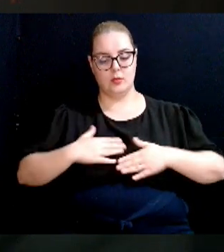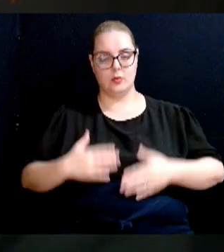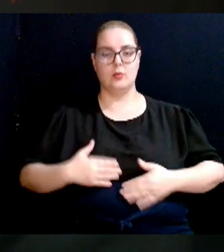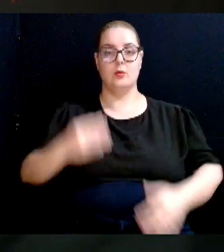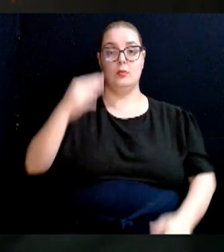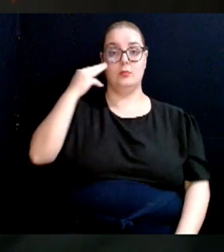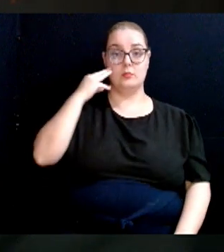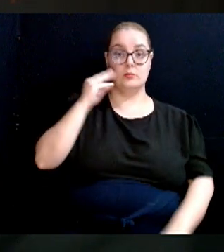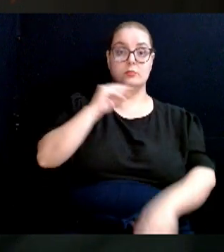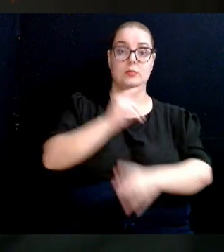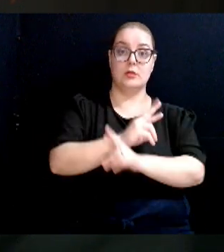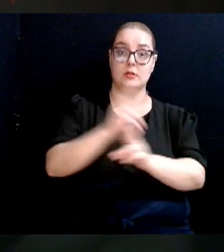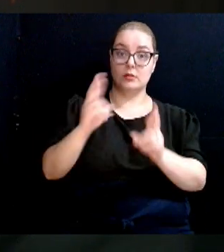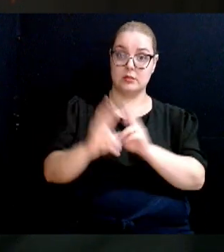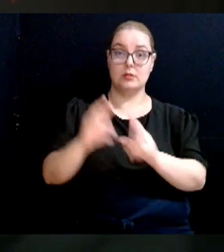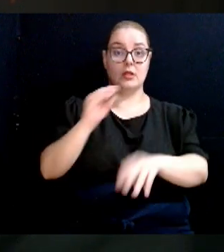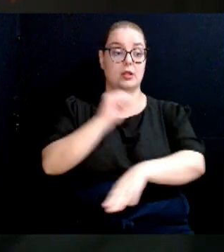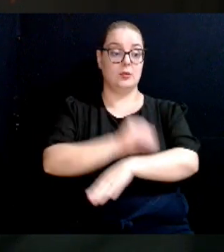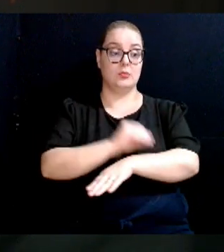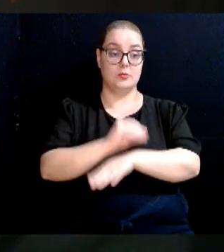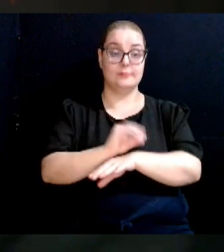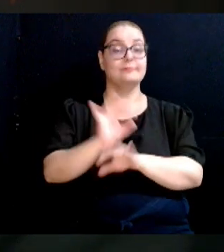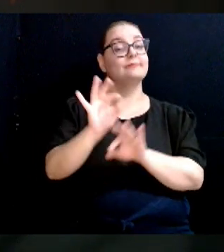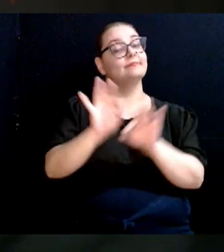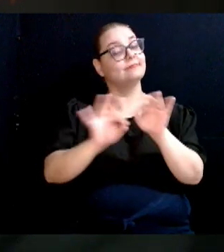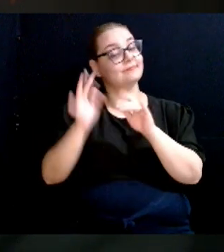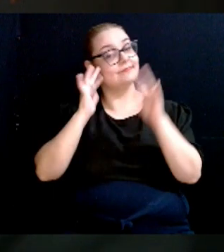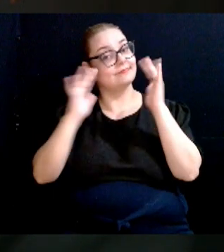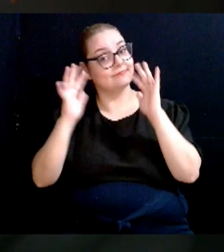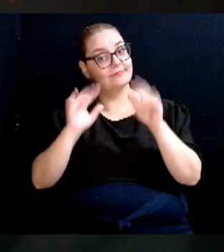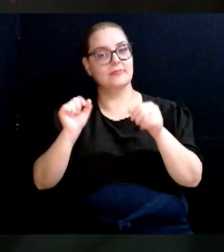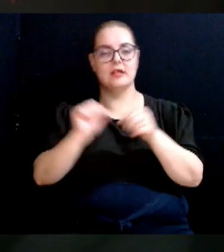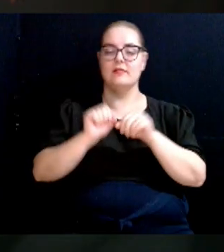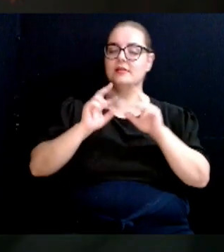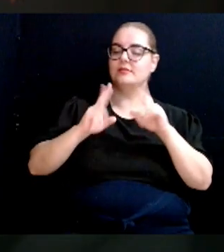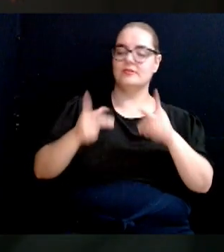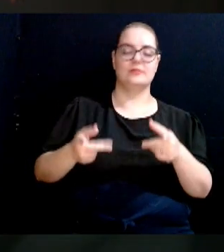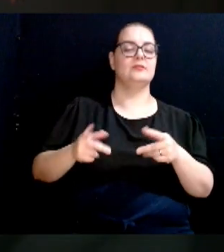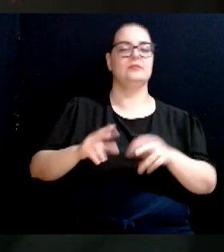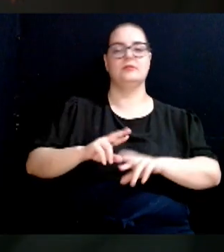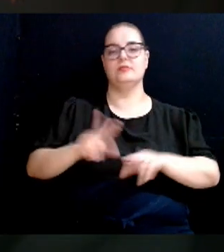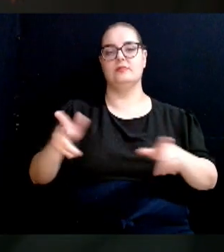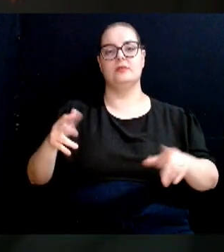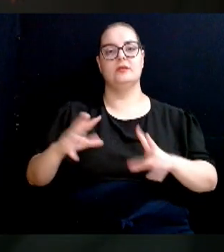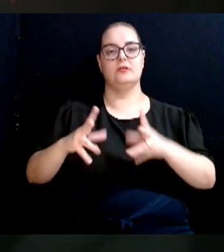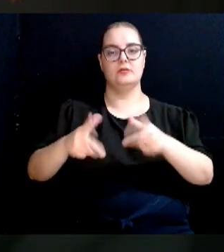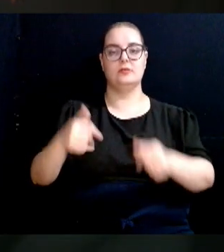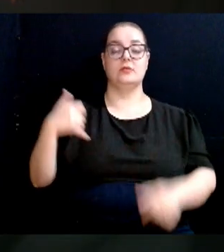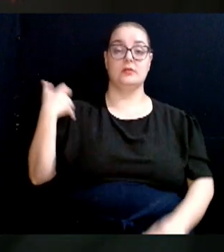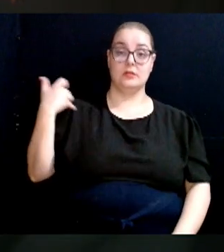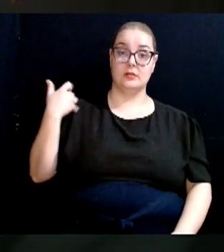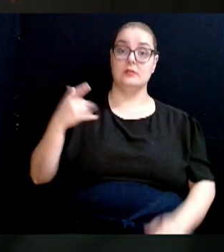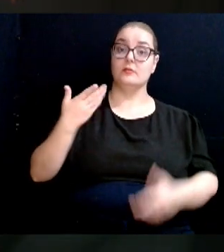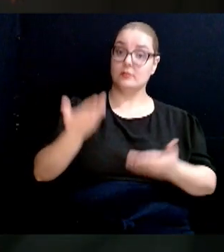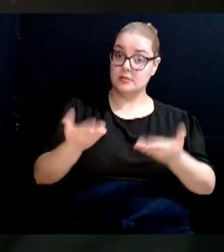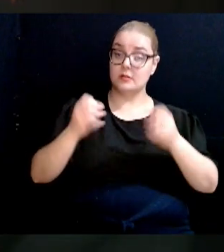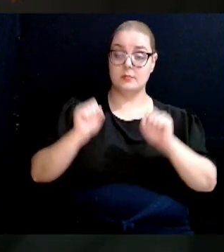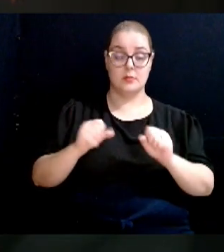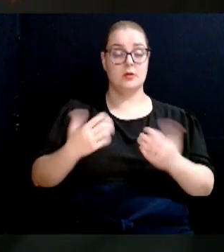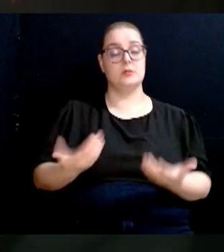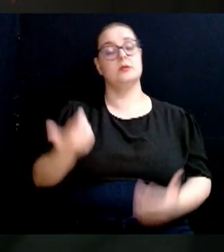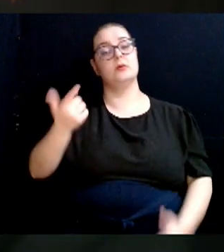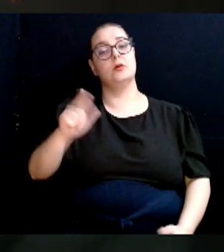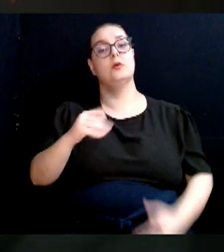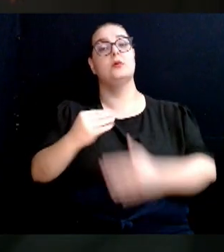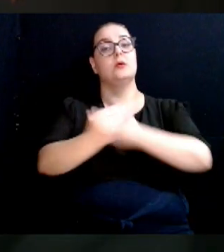relações, dos projetos, faz toda a diferença em qualquer idade. Então, que você possa continuar cuidando de você